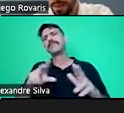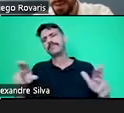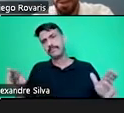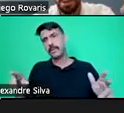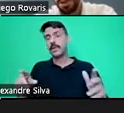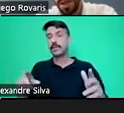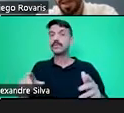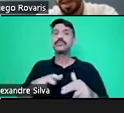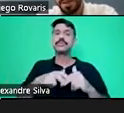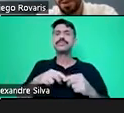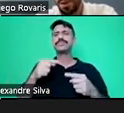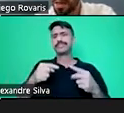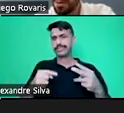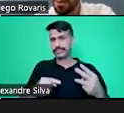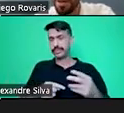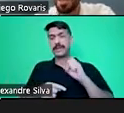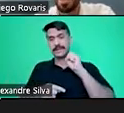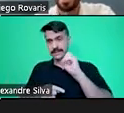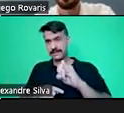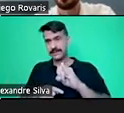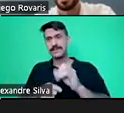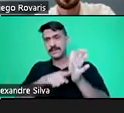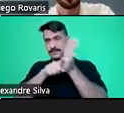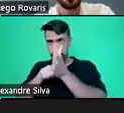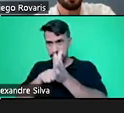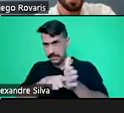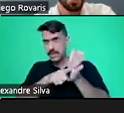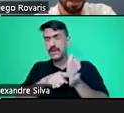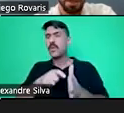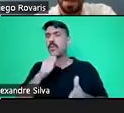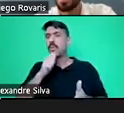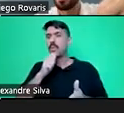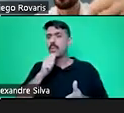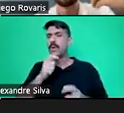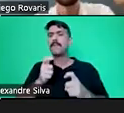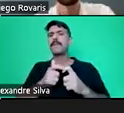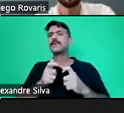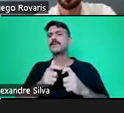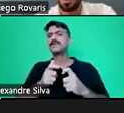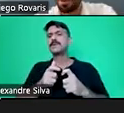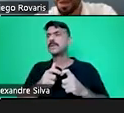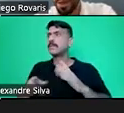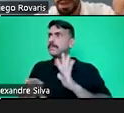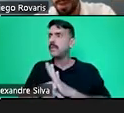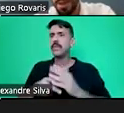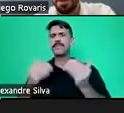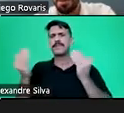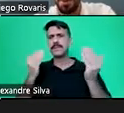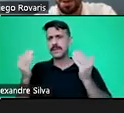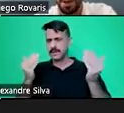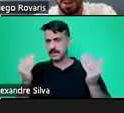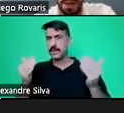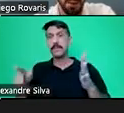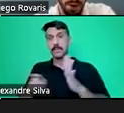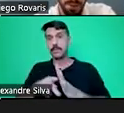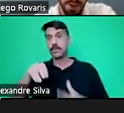é que, se a gente não mudar esse quadro, a medicina personalizada ou a psiquiatria molecular que já está batendo